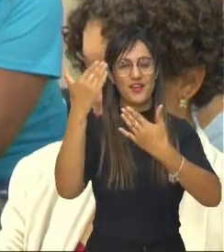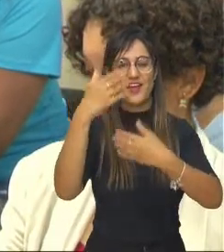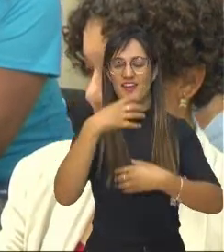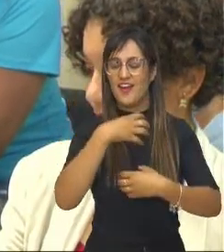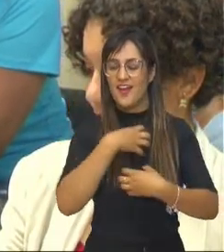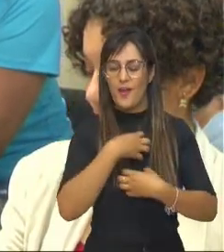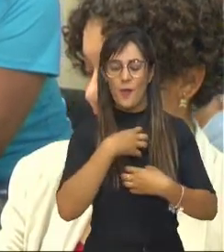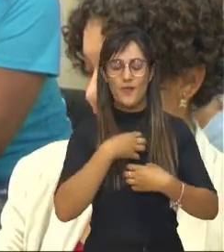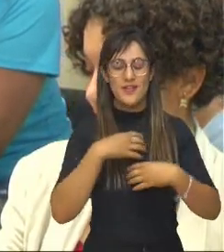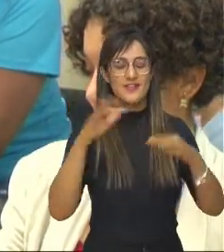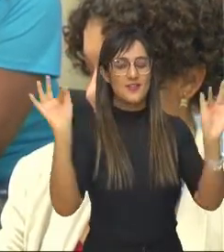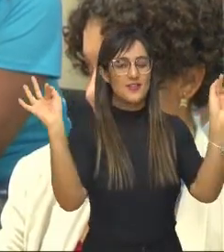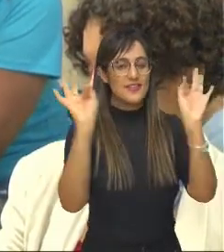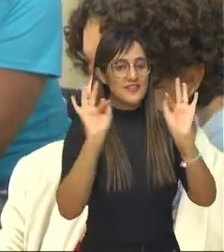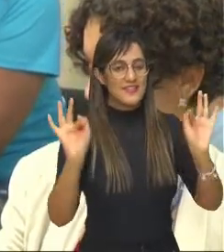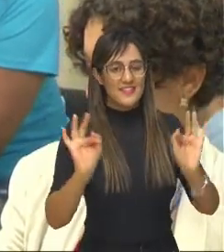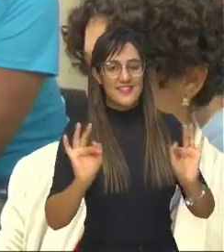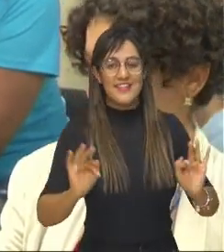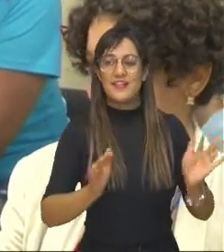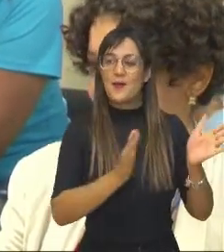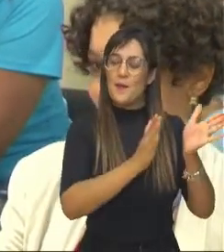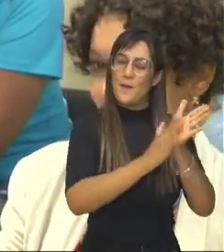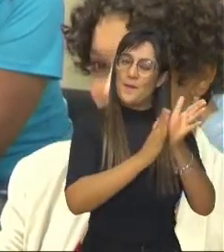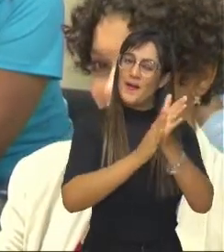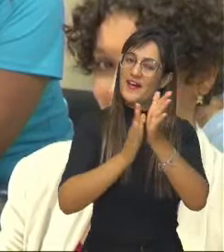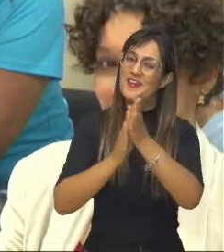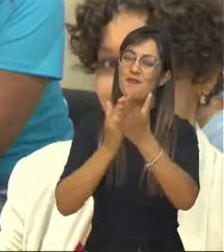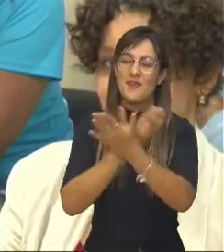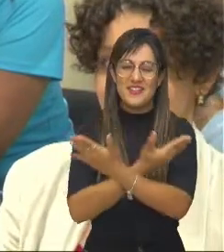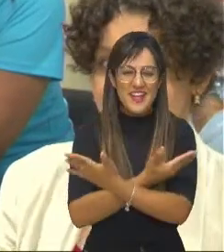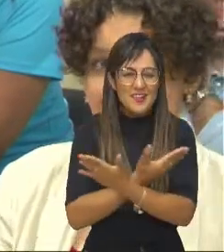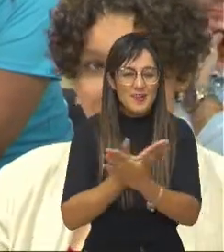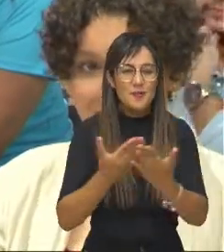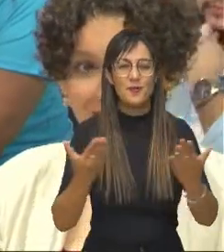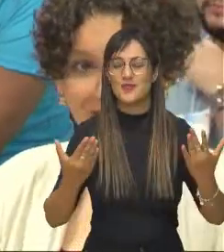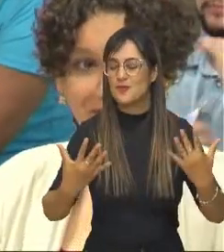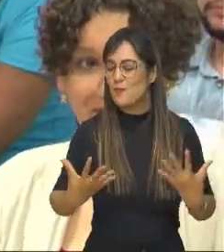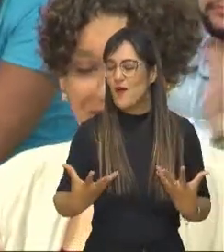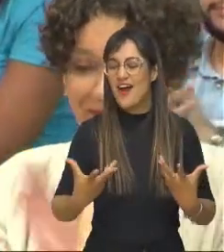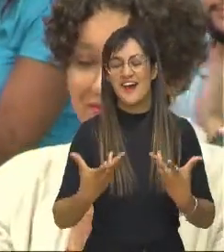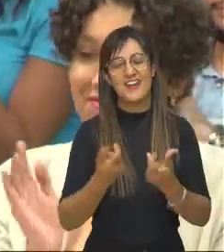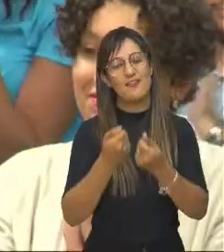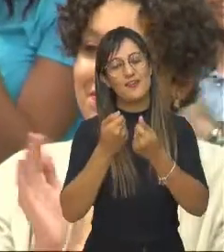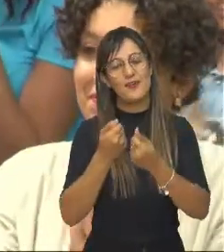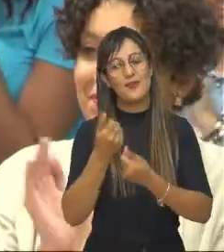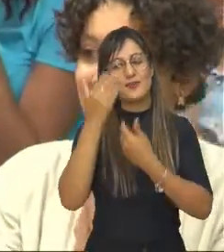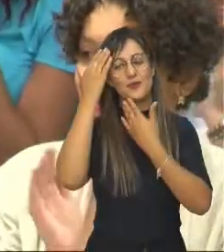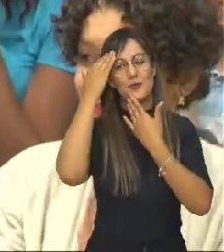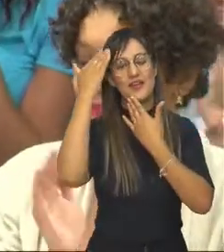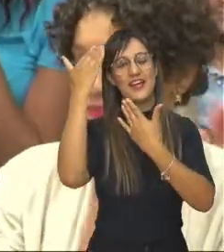feliz. Parabéns a todo mundo, gente. Vocês são demais. Obrigado.